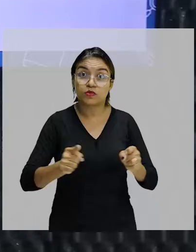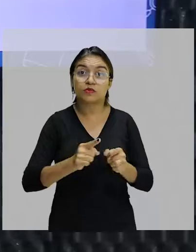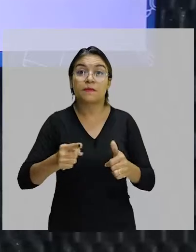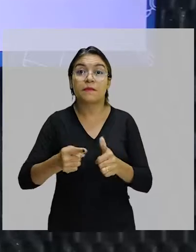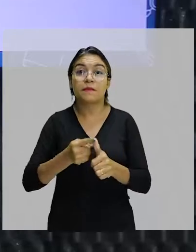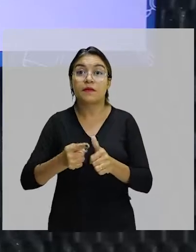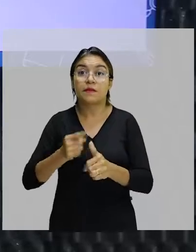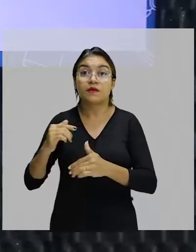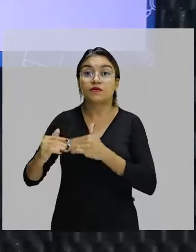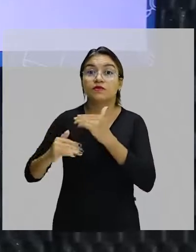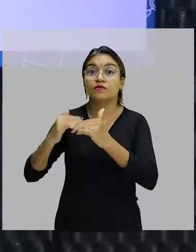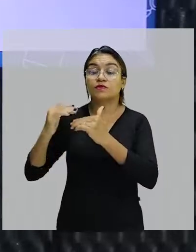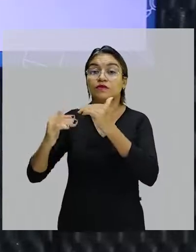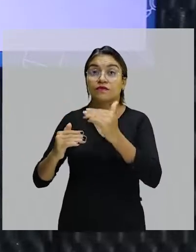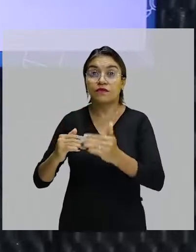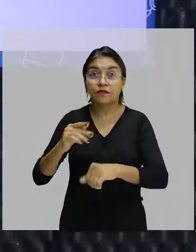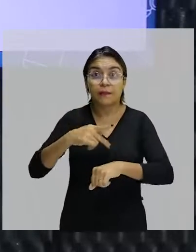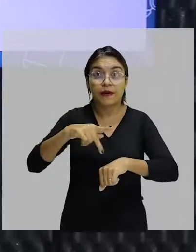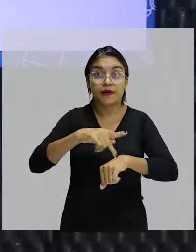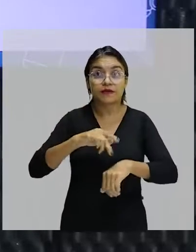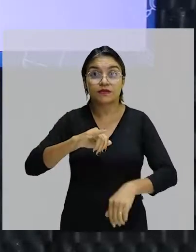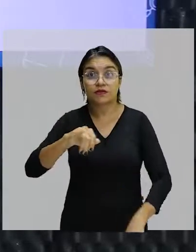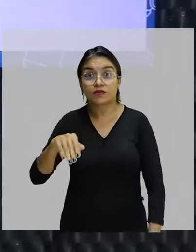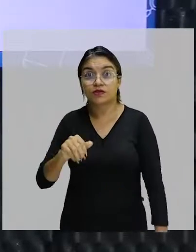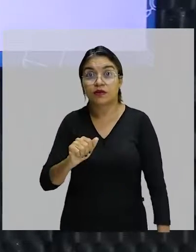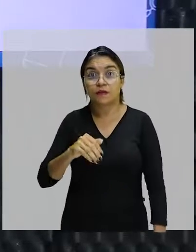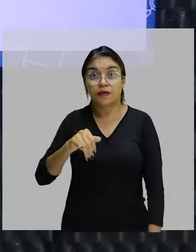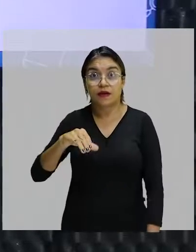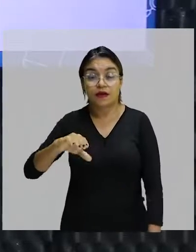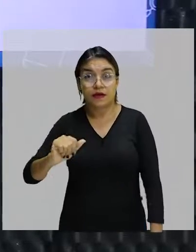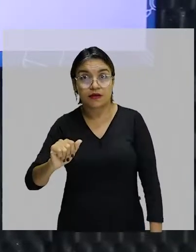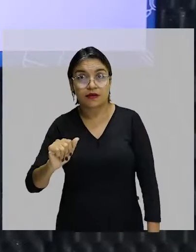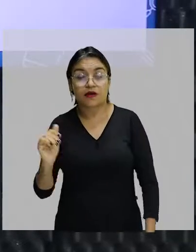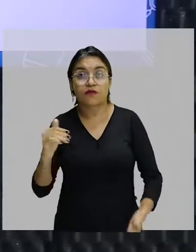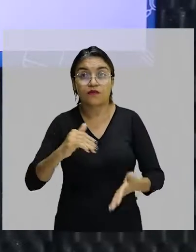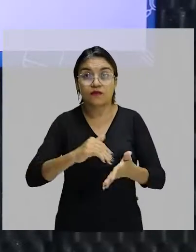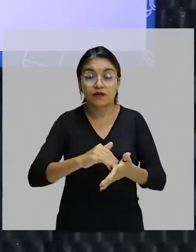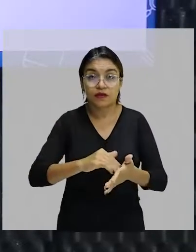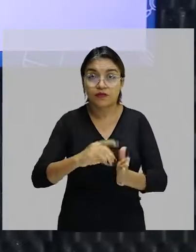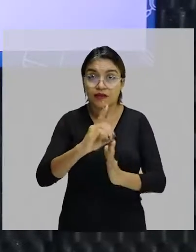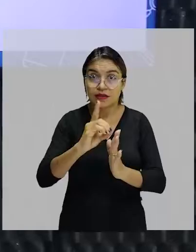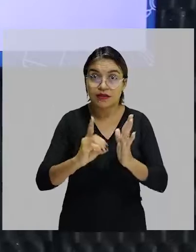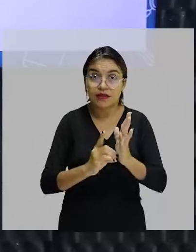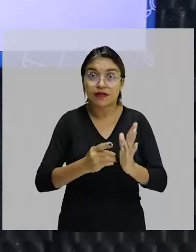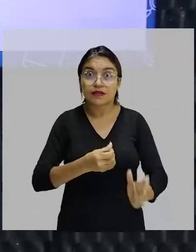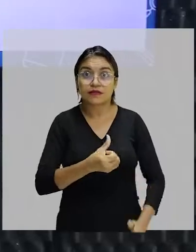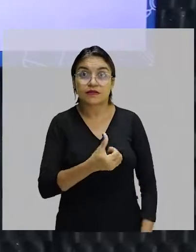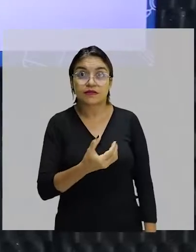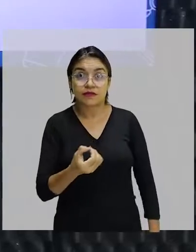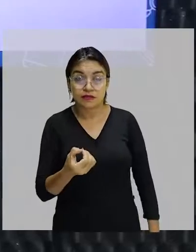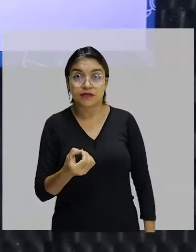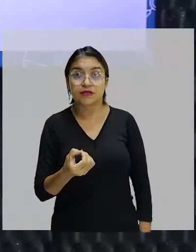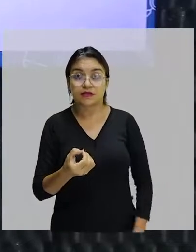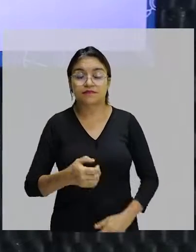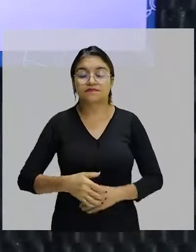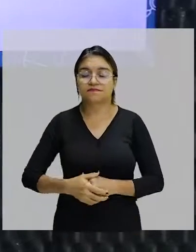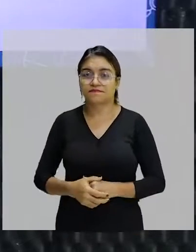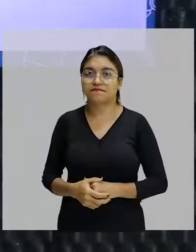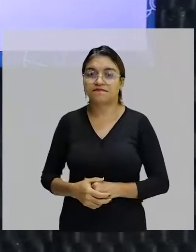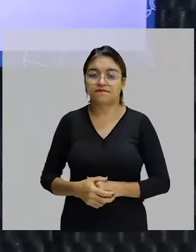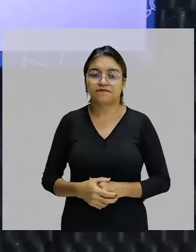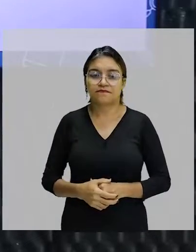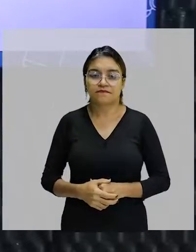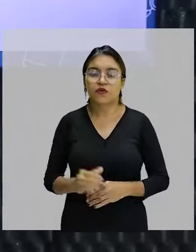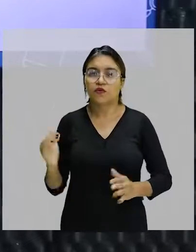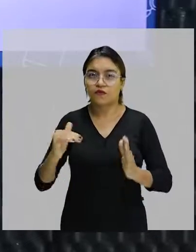primeiramente desenvolvido na Jamaica no final da década de 60. 1960s, justamente